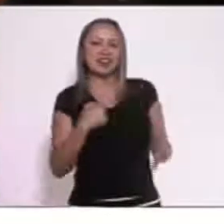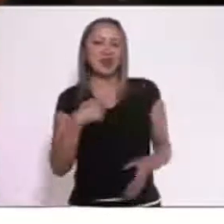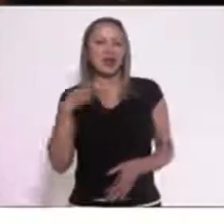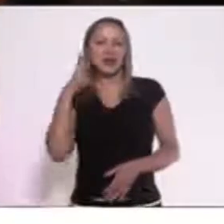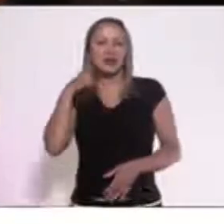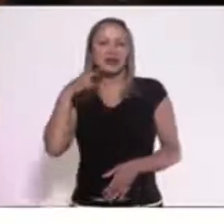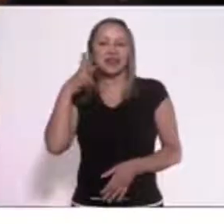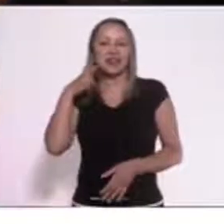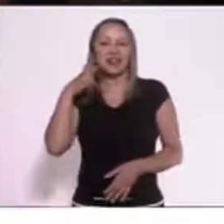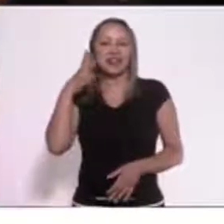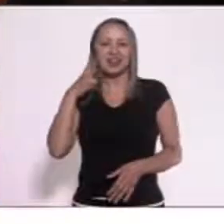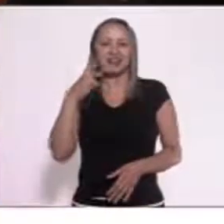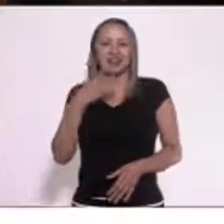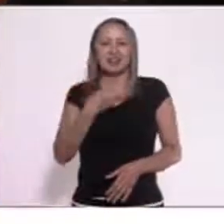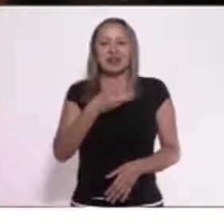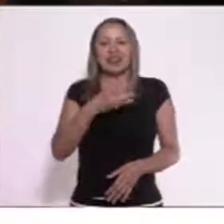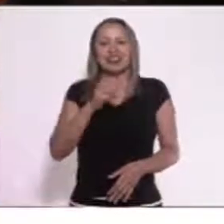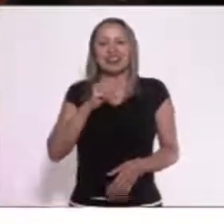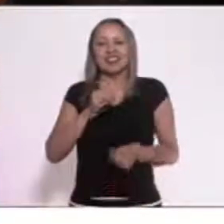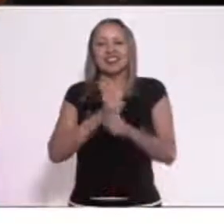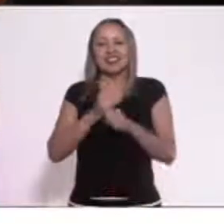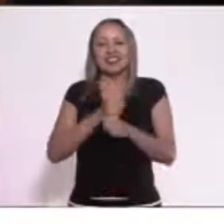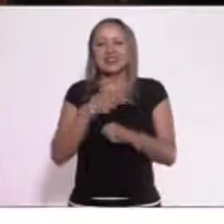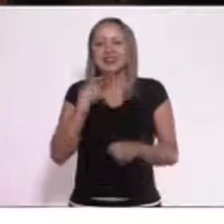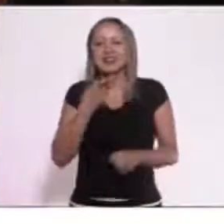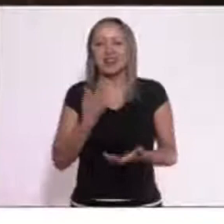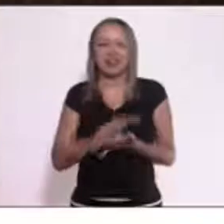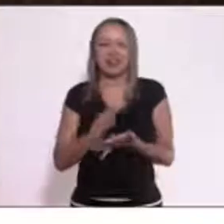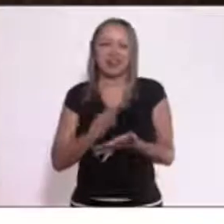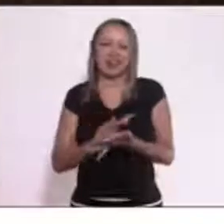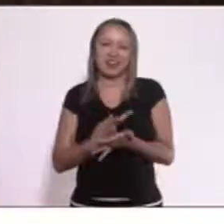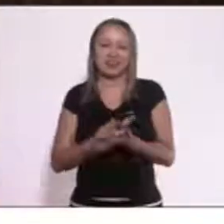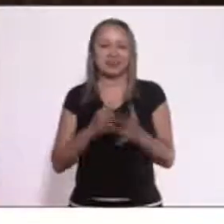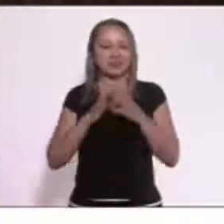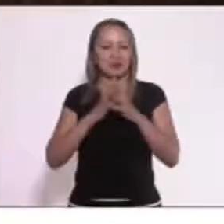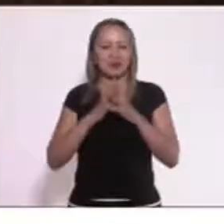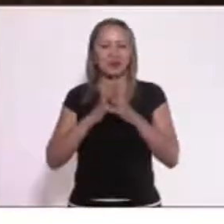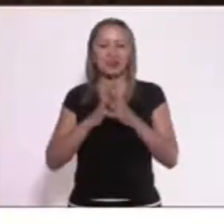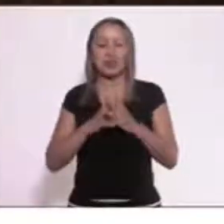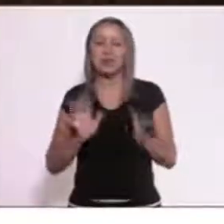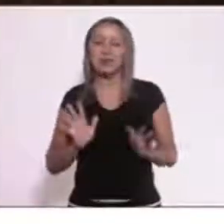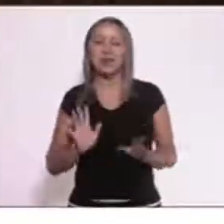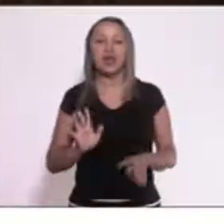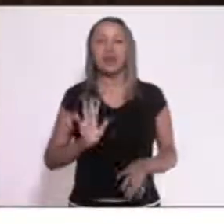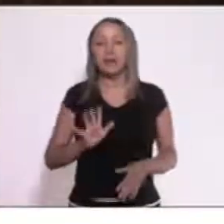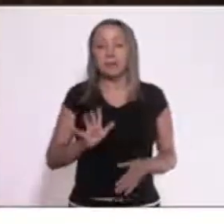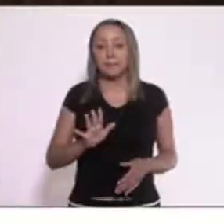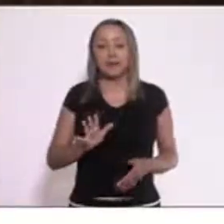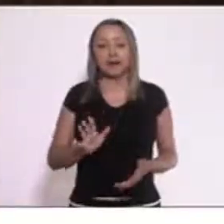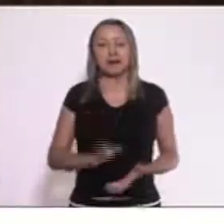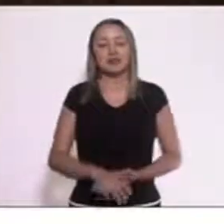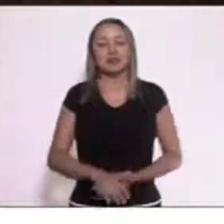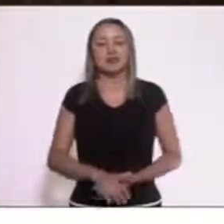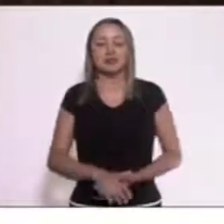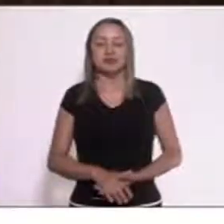durante 30 anos, veio por outra, tem esse tipo de confusão, mas isso daí não significa de forma